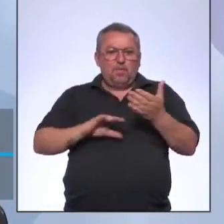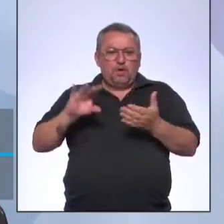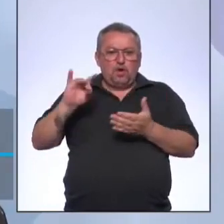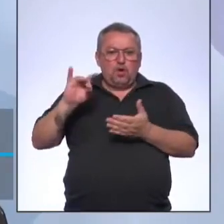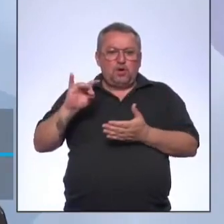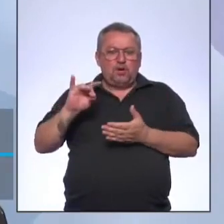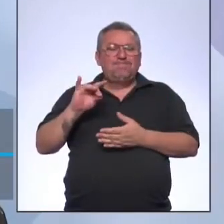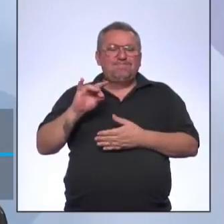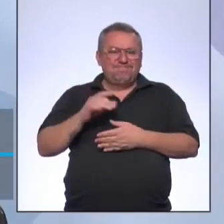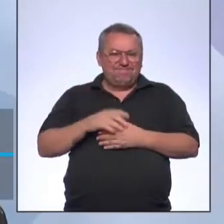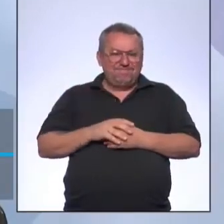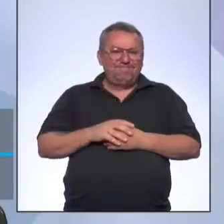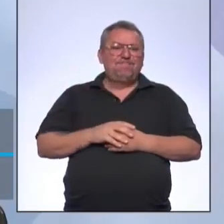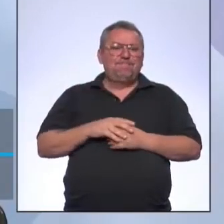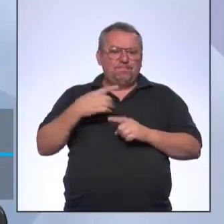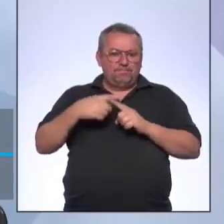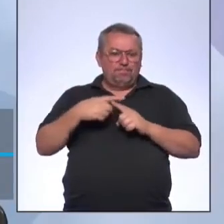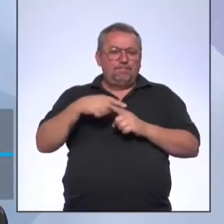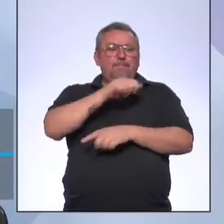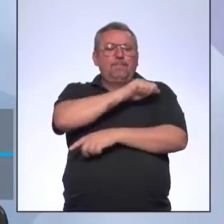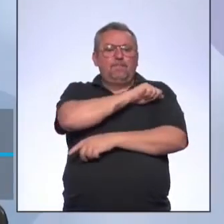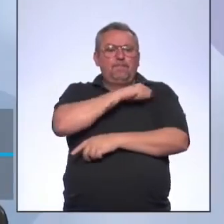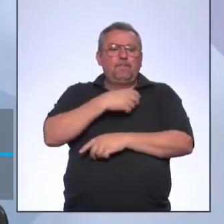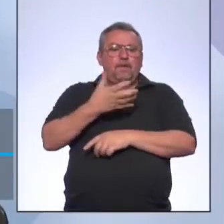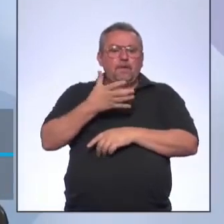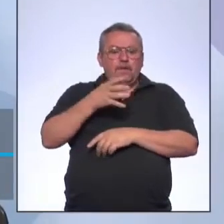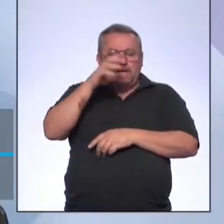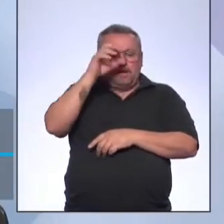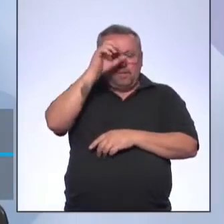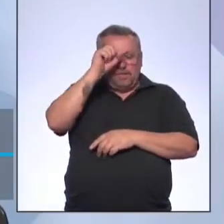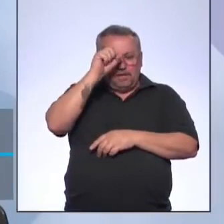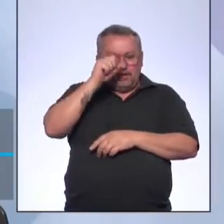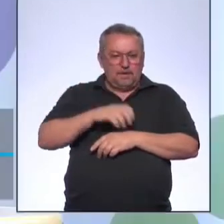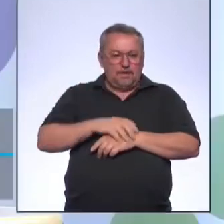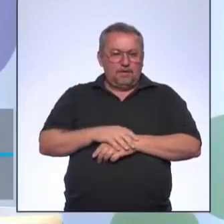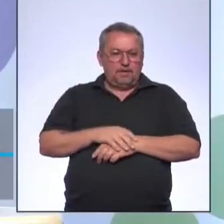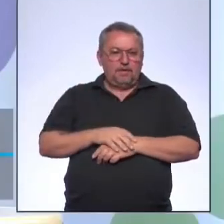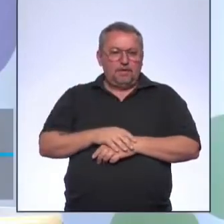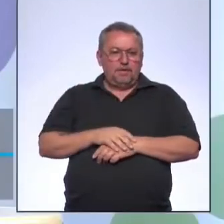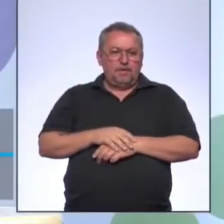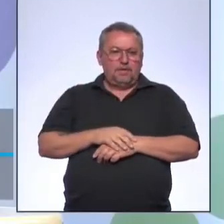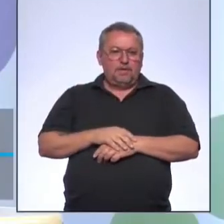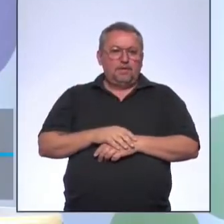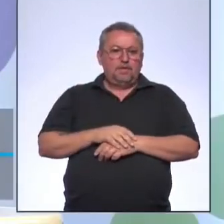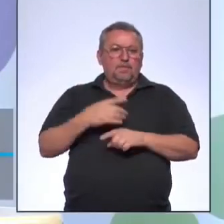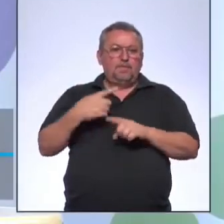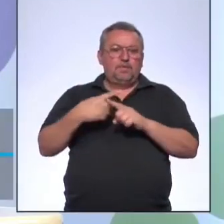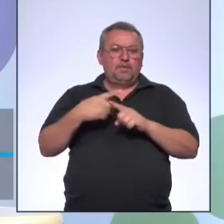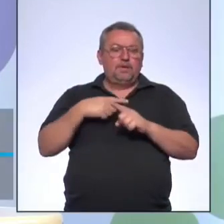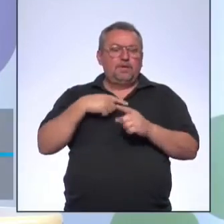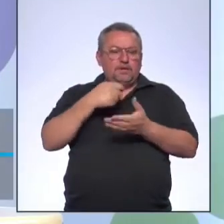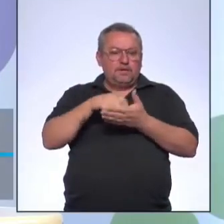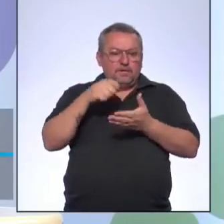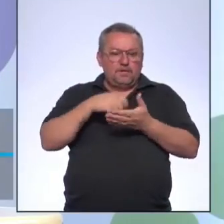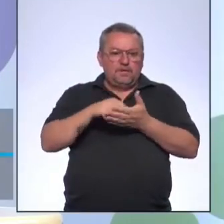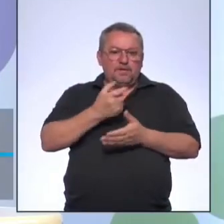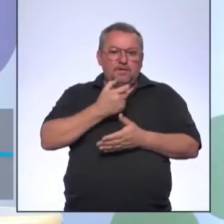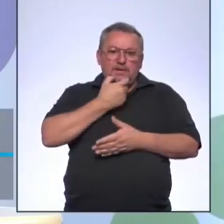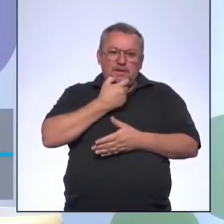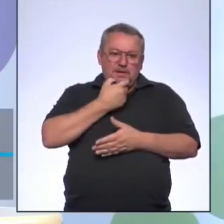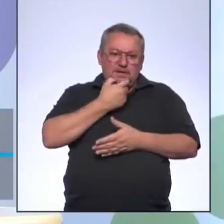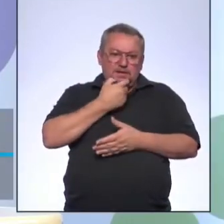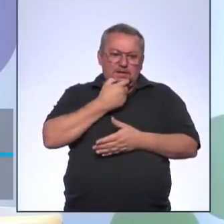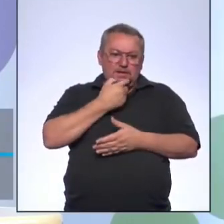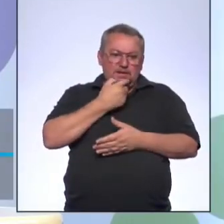E isso é desagradável porque tem aluno que realmente quer aprender, não é, professor? Sim, seria interessante para que eles escrevessem em inglês no chat, né? Yeah.